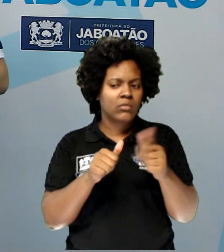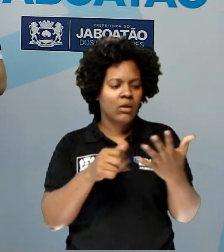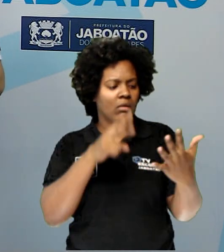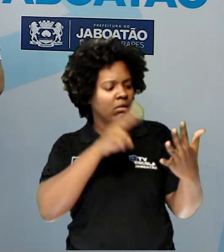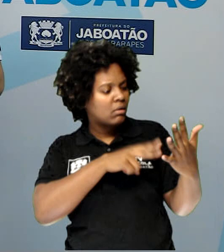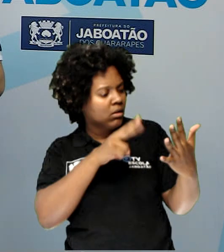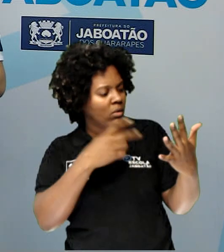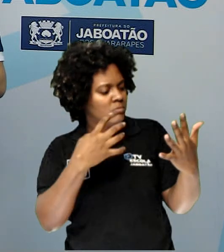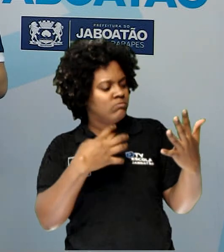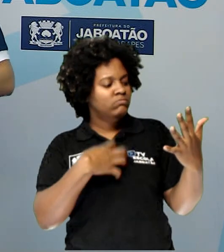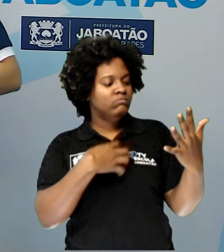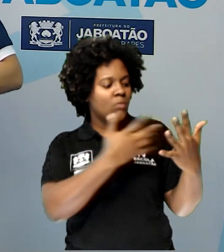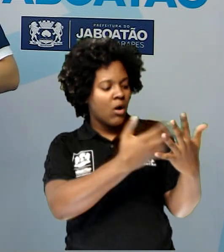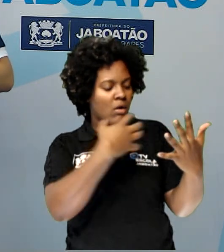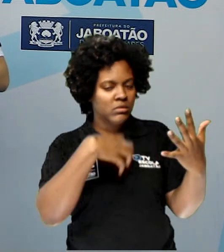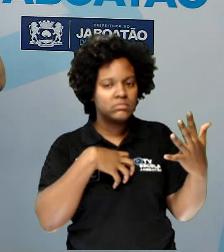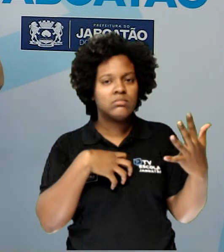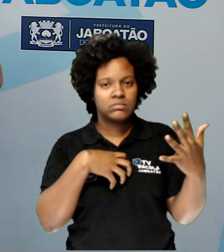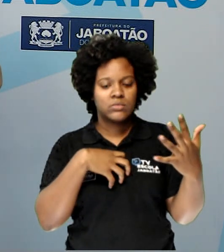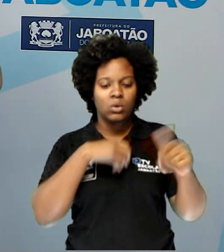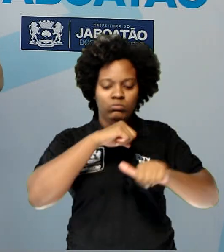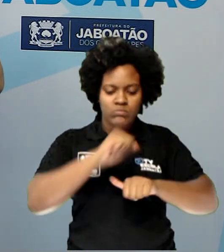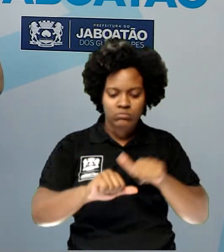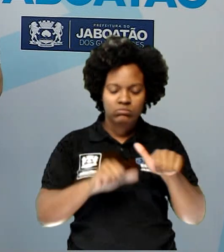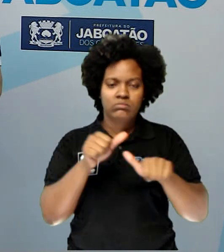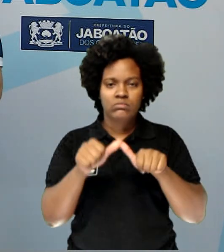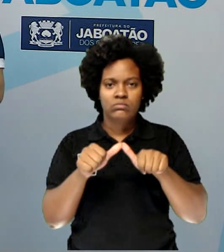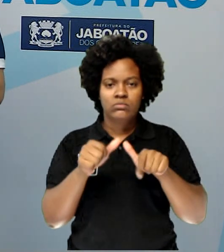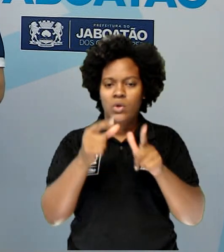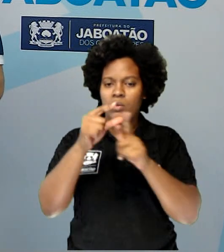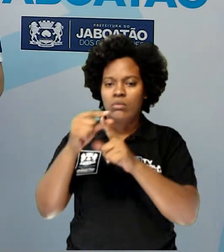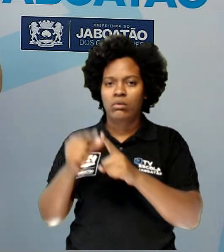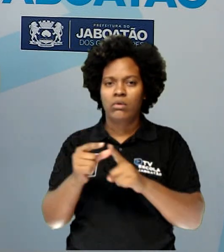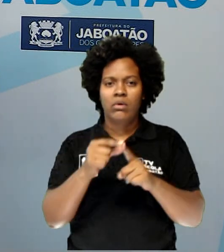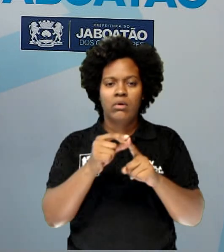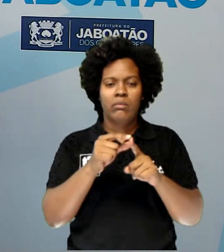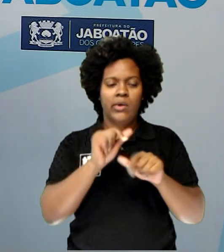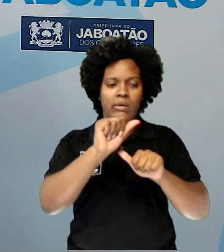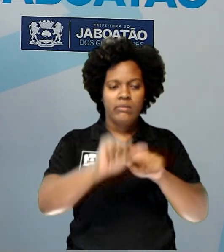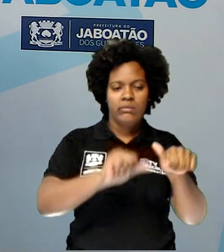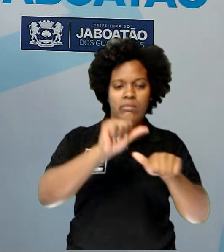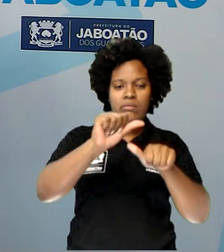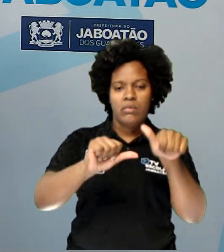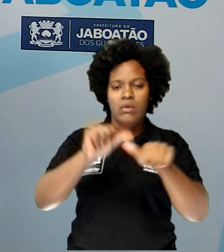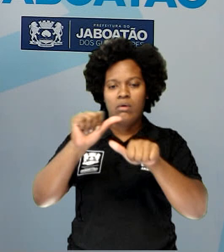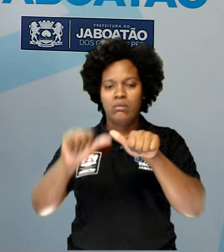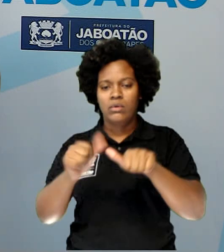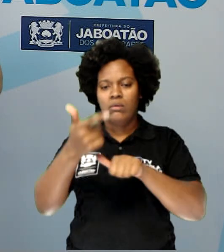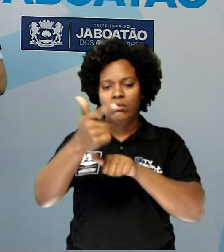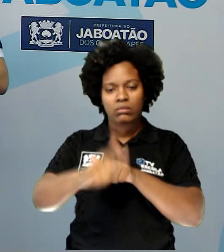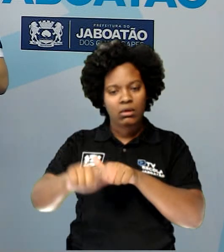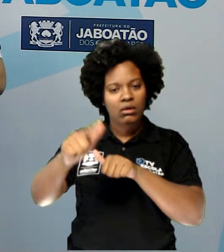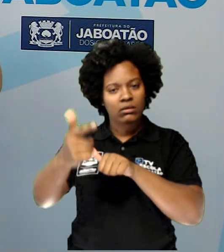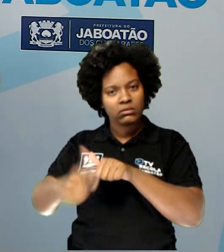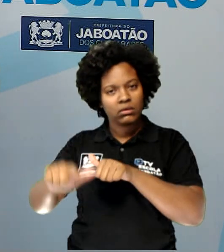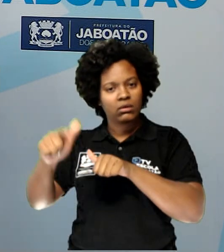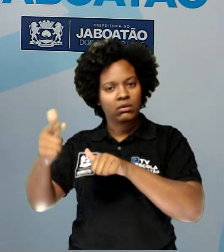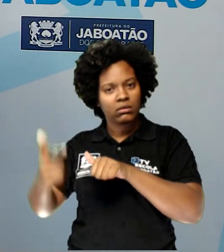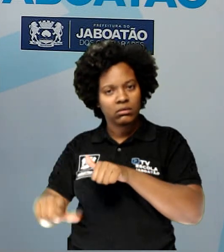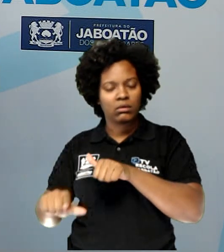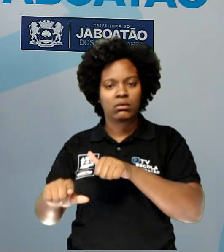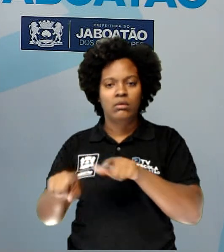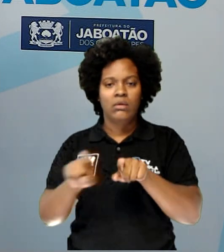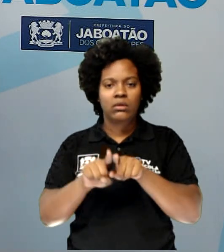O próprio encadeamento das palavras, uma palavra colocada após a outra, a questão também da